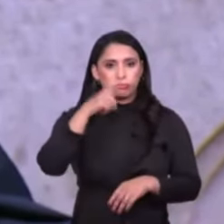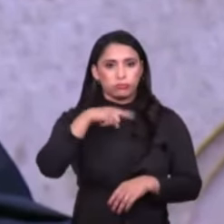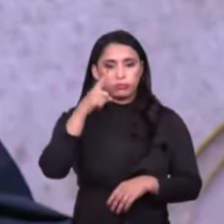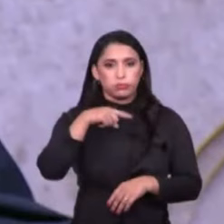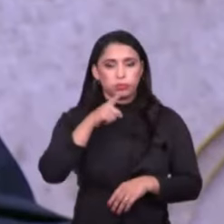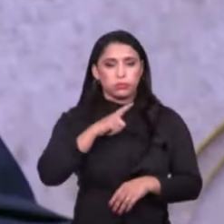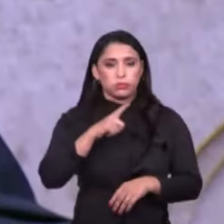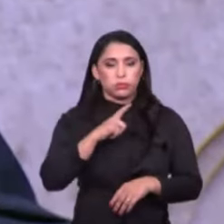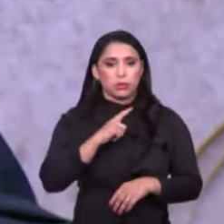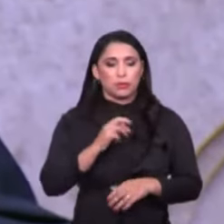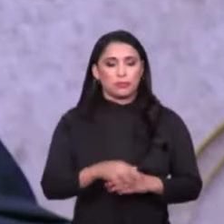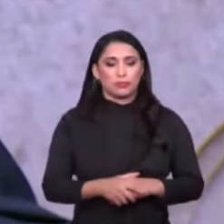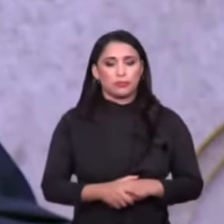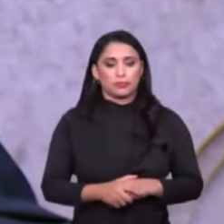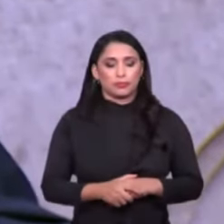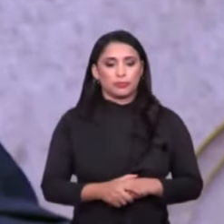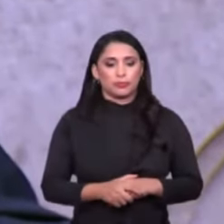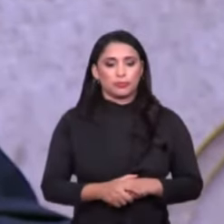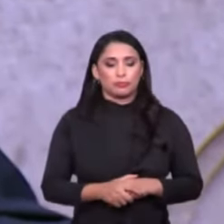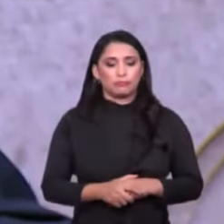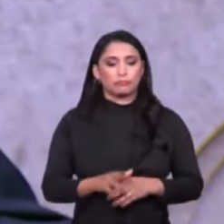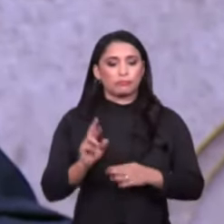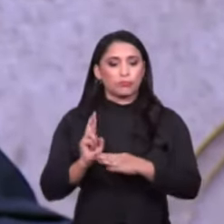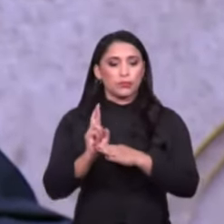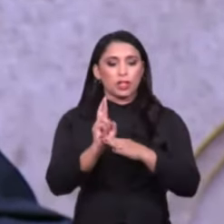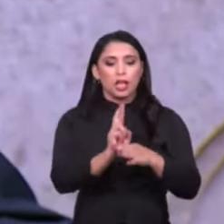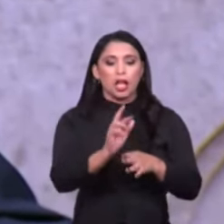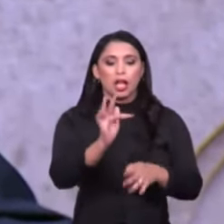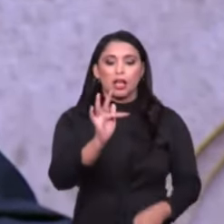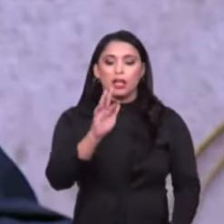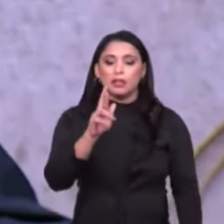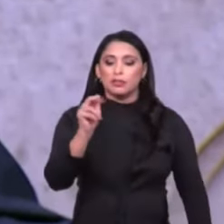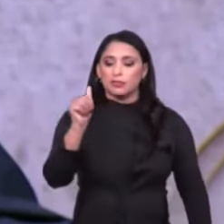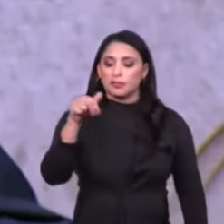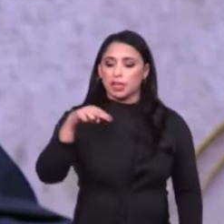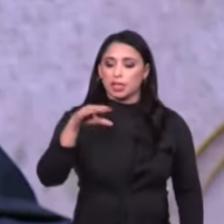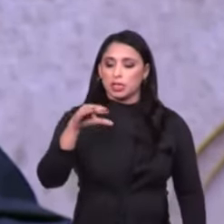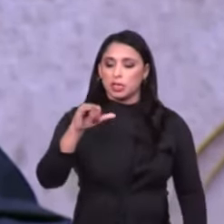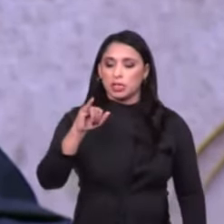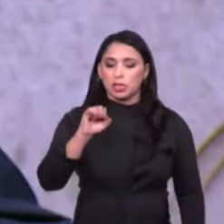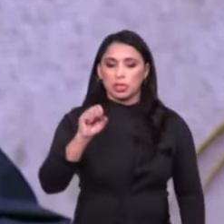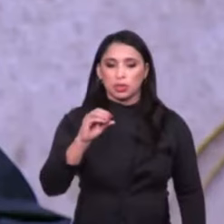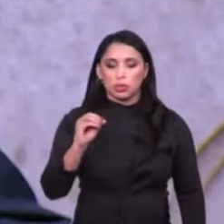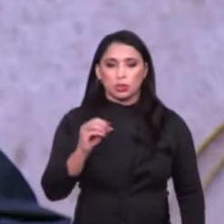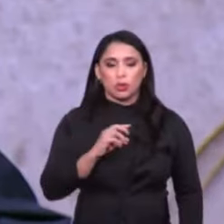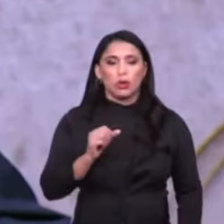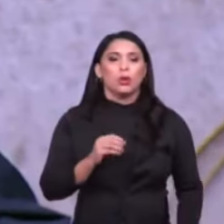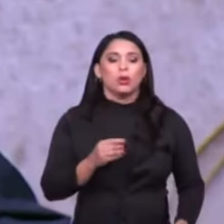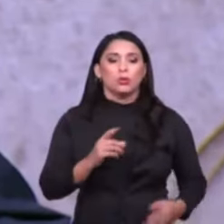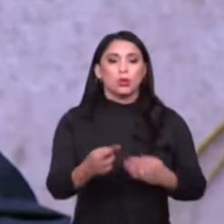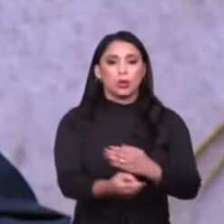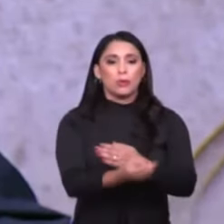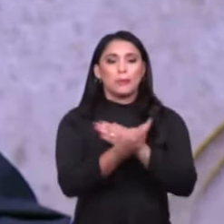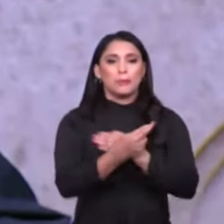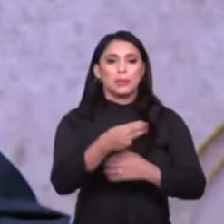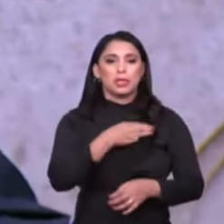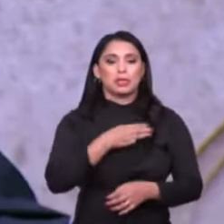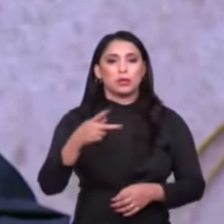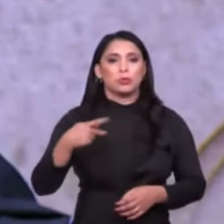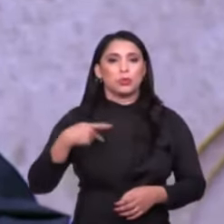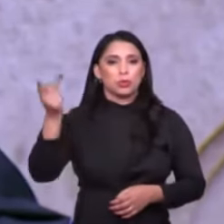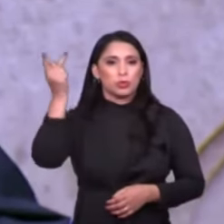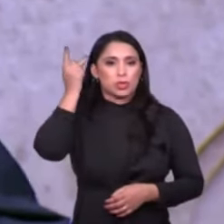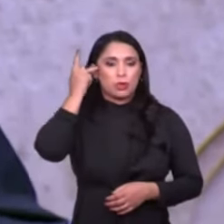Mendes, recorrente Francisco Benedito de Souza e recorrido Ministério Público do Estado de São